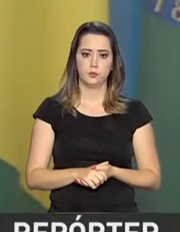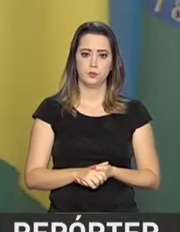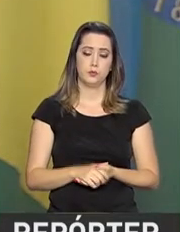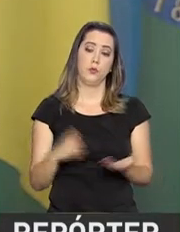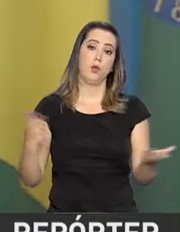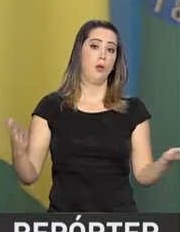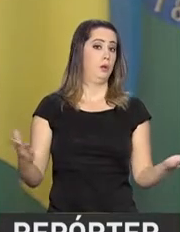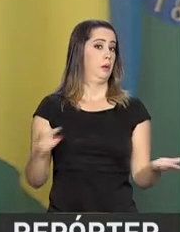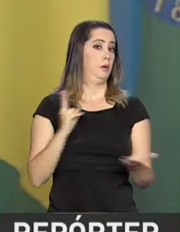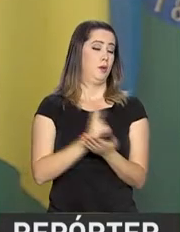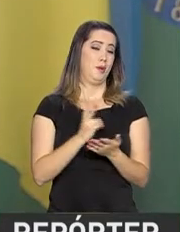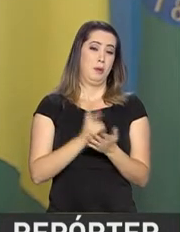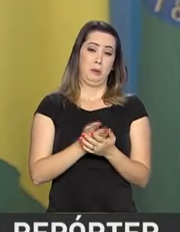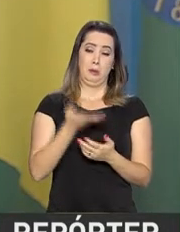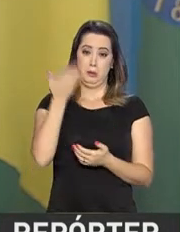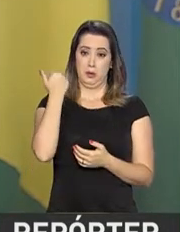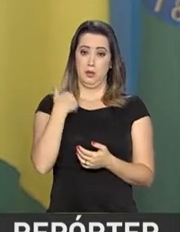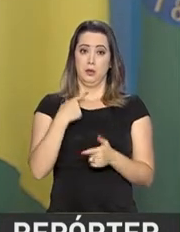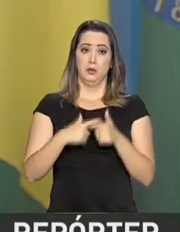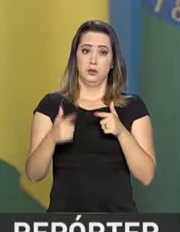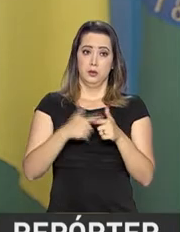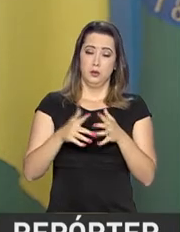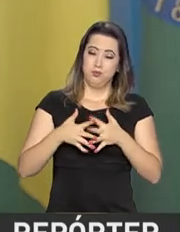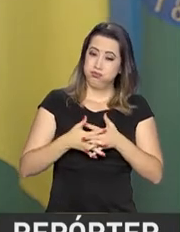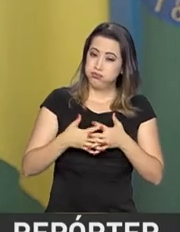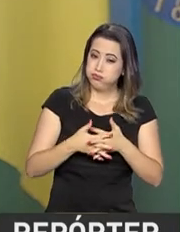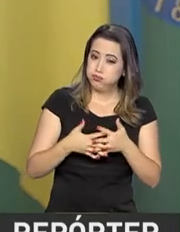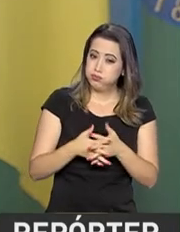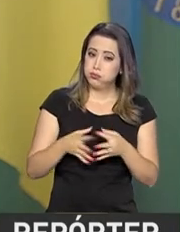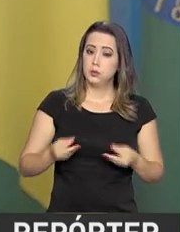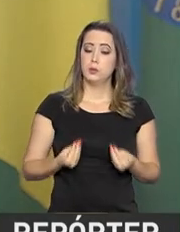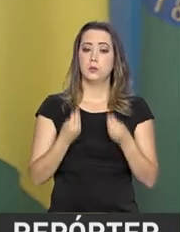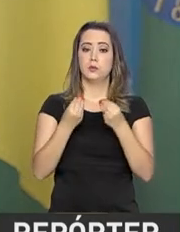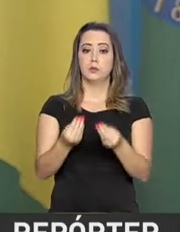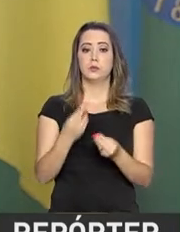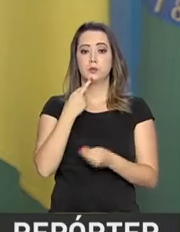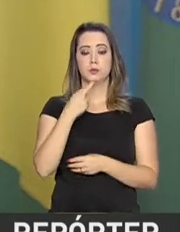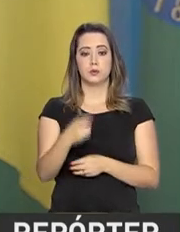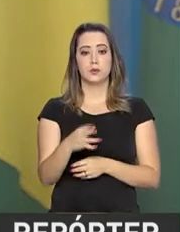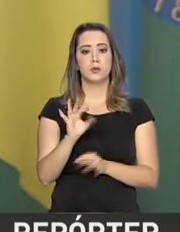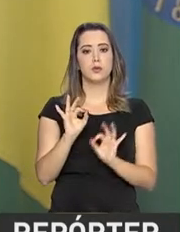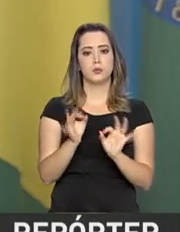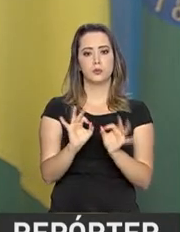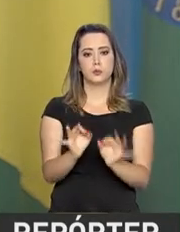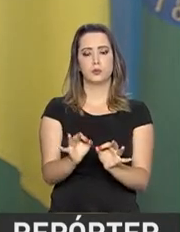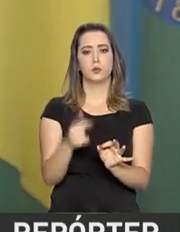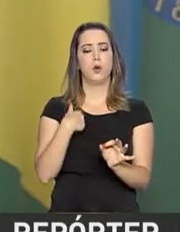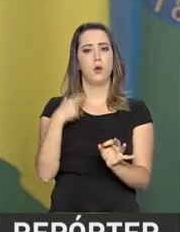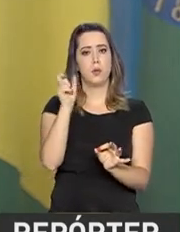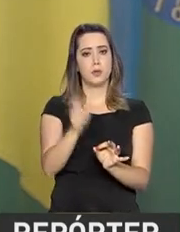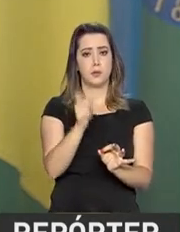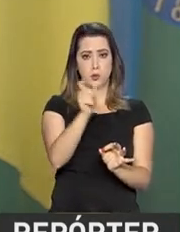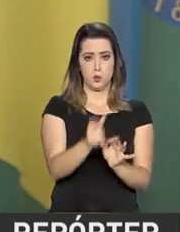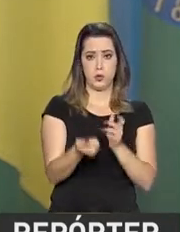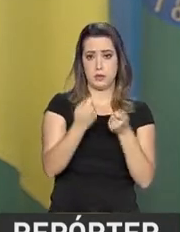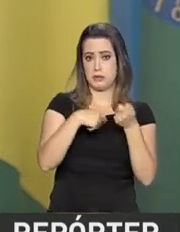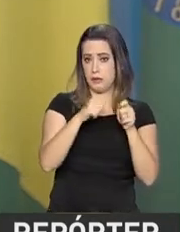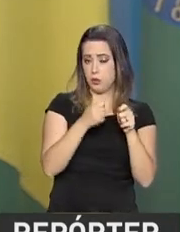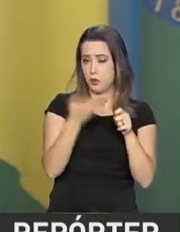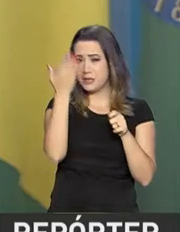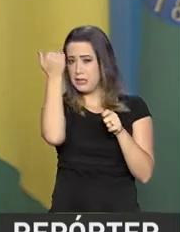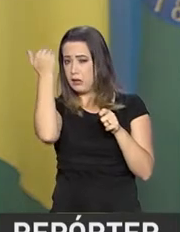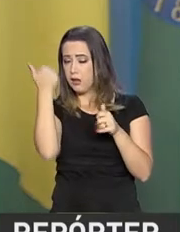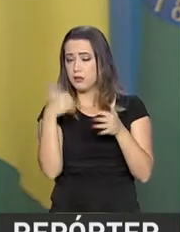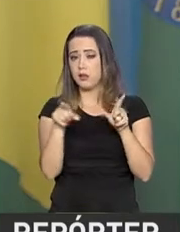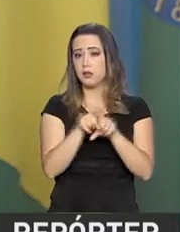Embora o problema fosse complexo, a solução encontrada trará benefícios diretos para os poupadores e para o